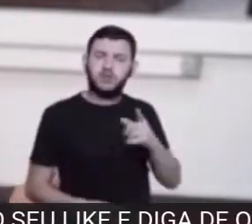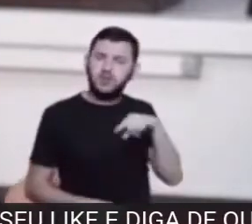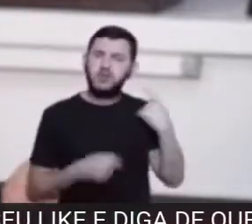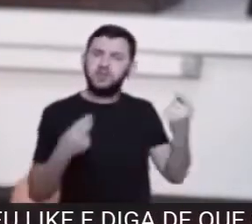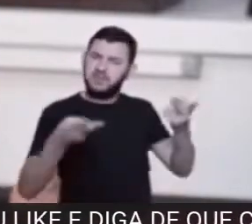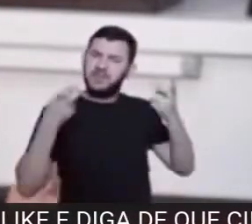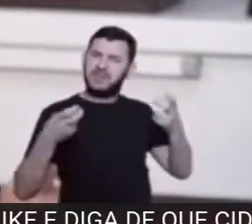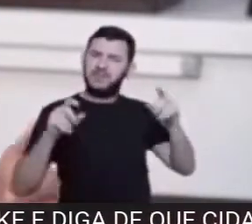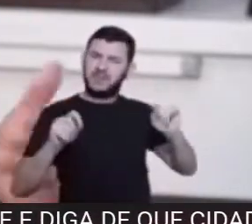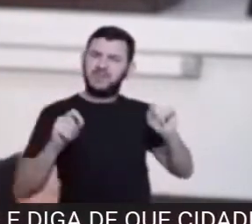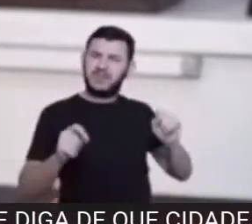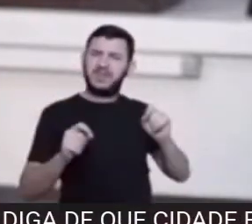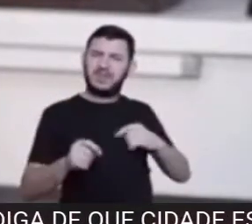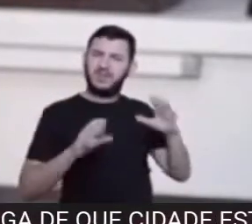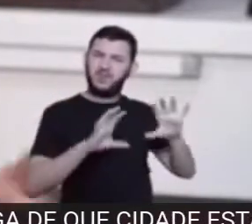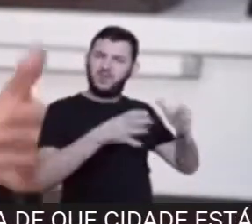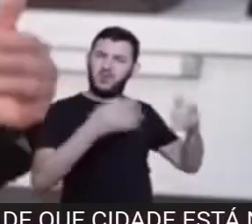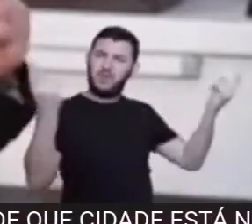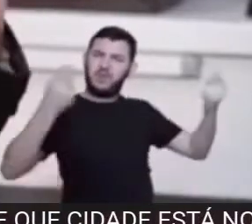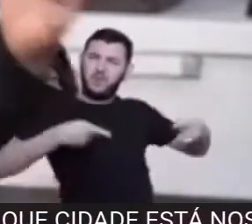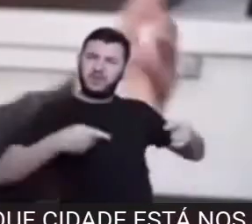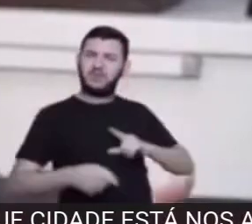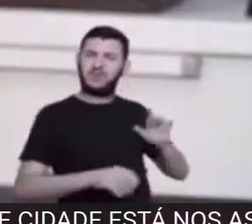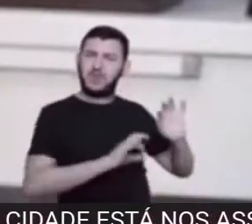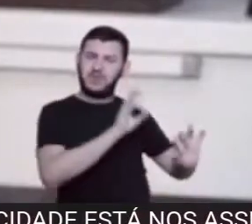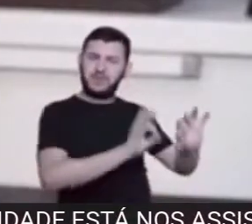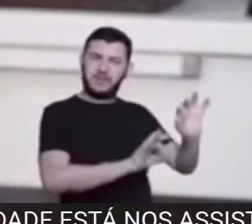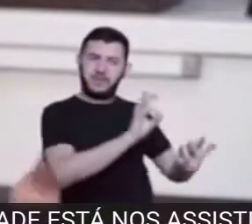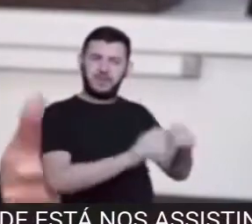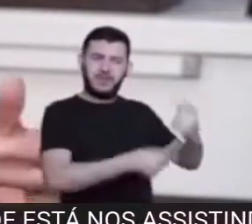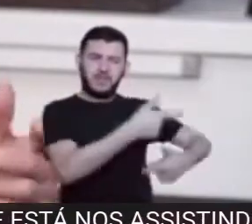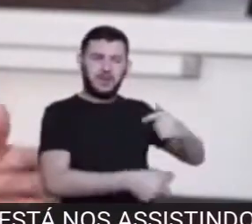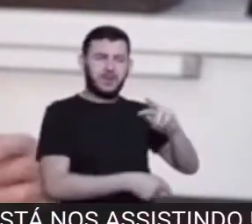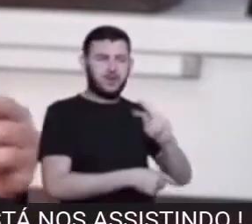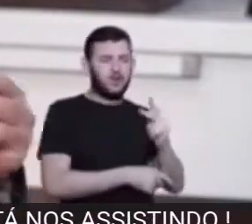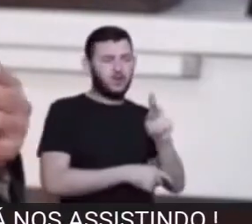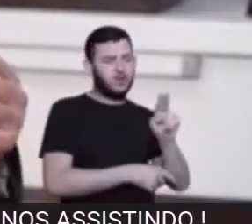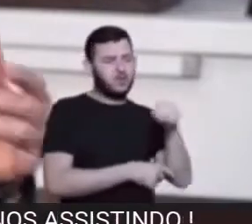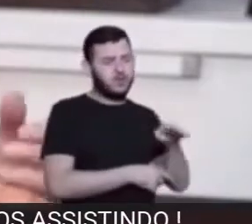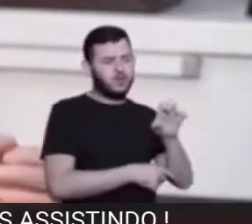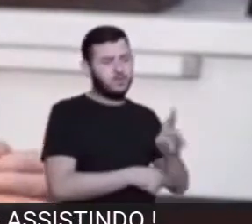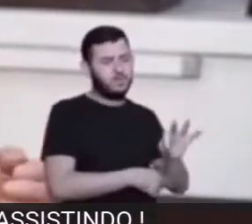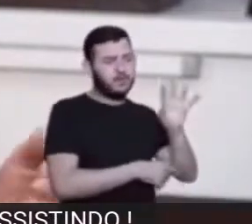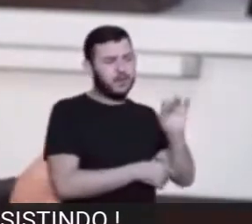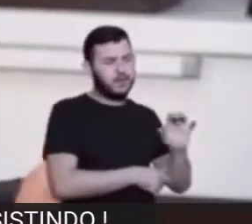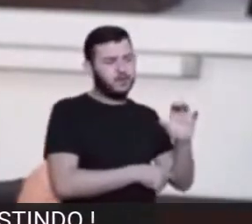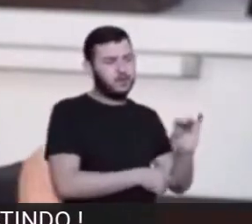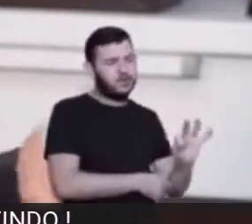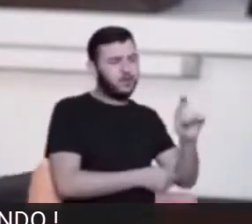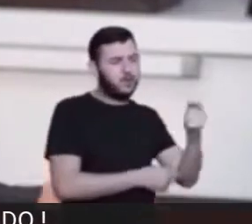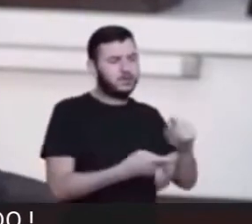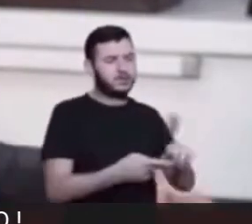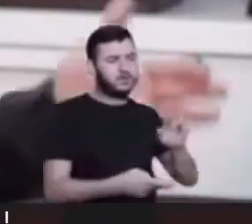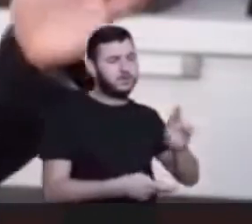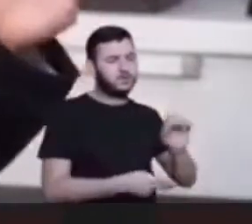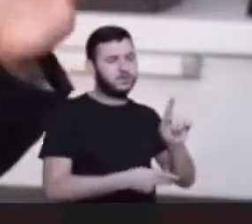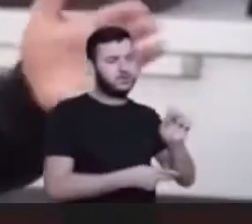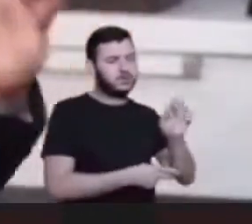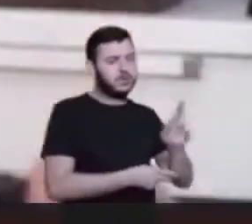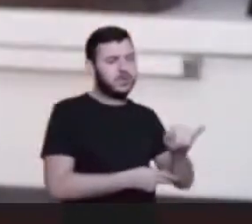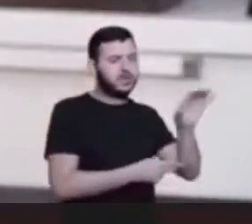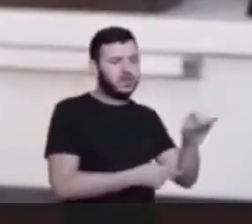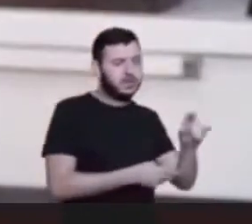gente preparada. O trabalho do Humberto Costa, o trabalho do Rogério Carvalho, o trabalho do senador Otto, sabe, que são três